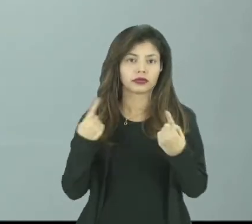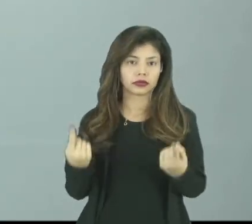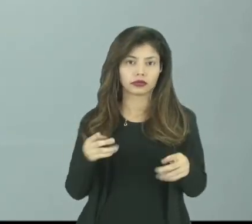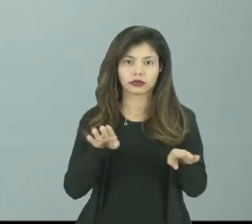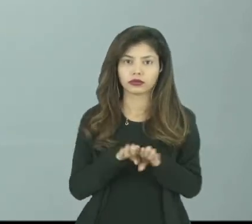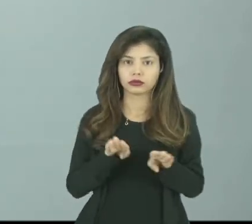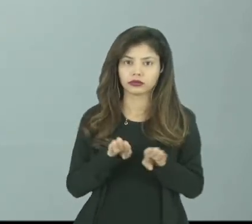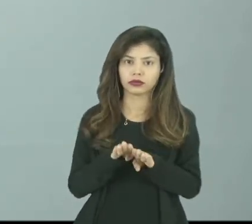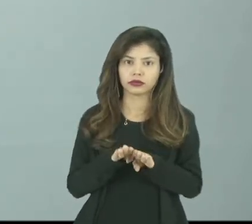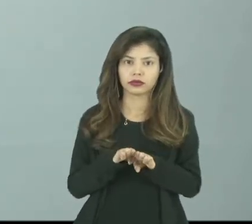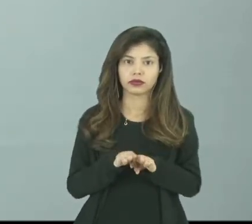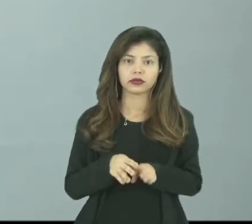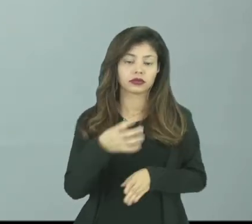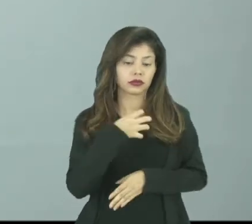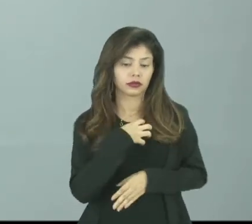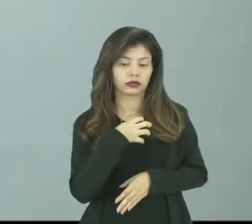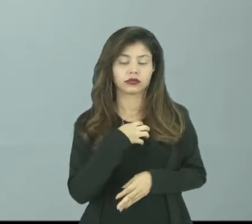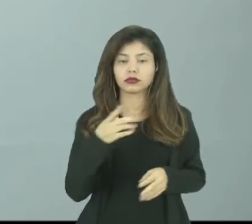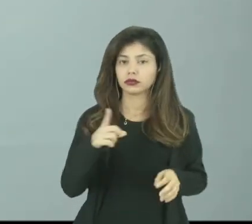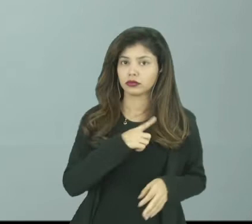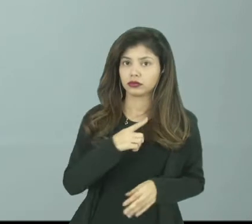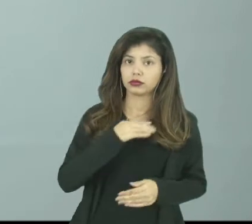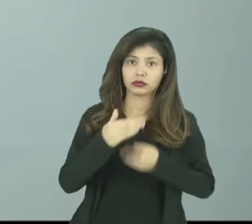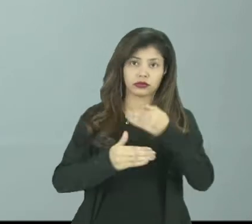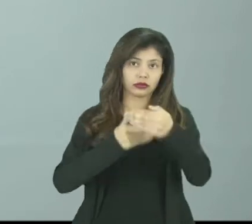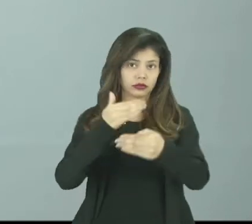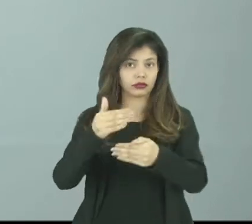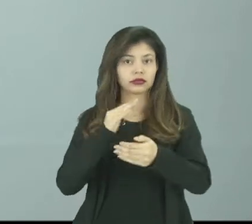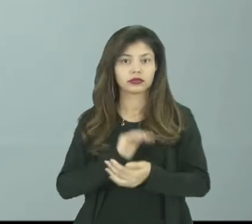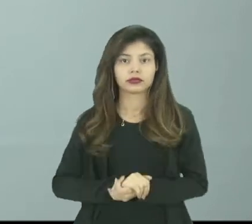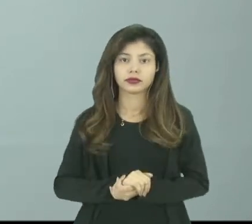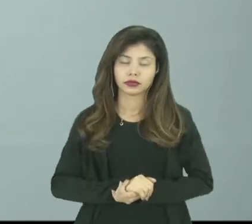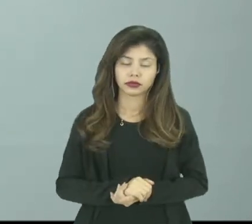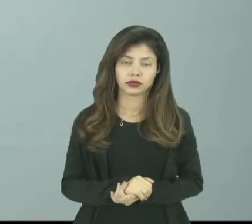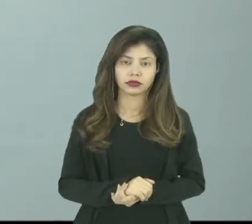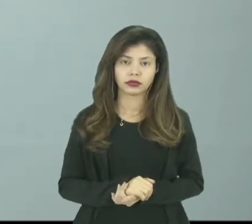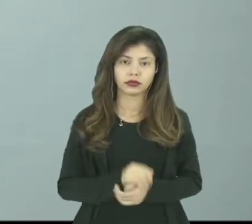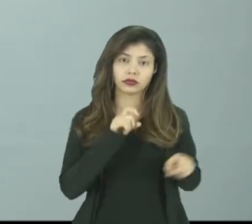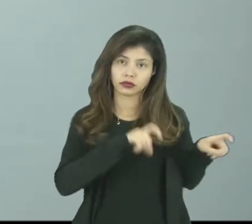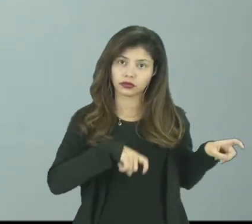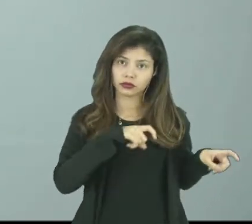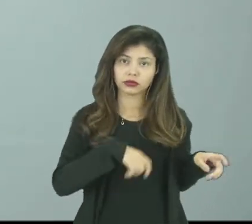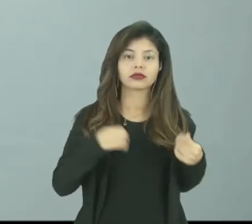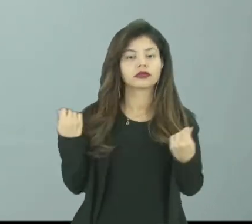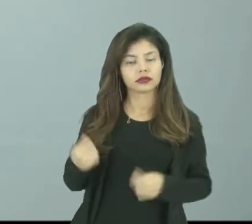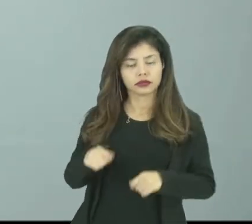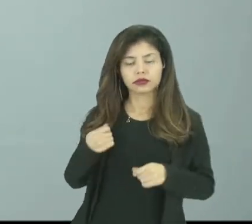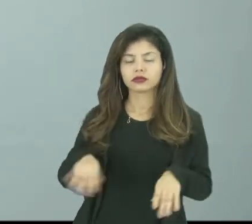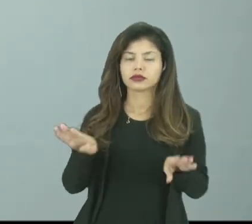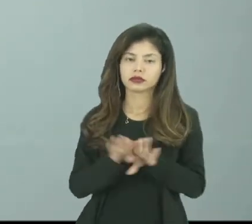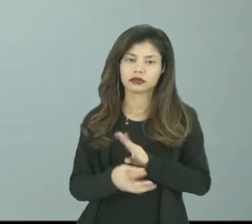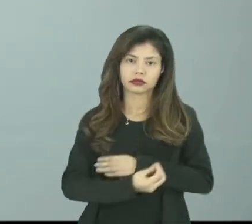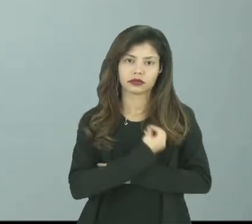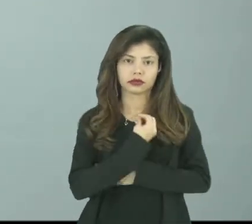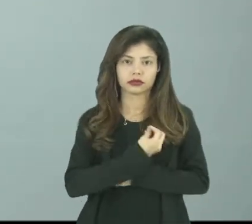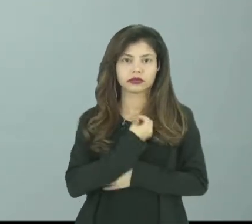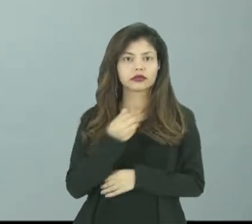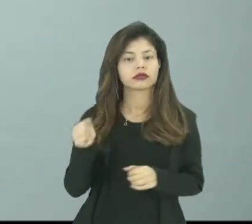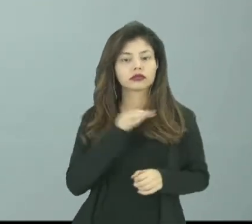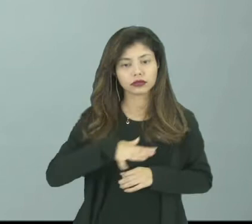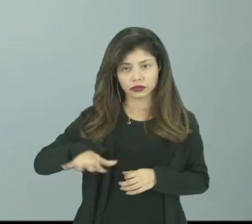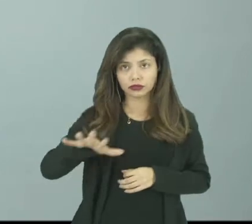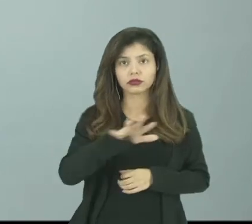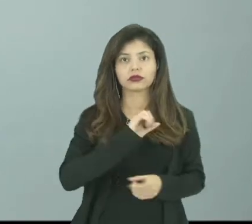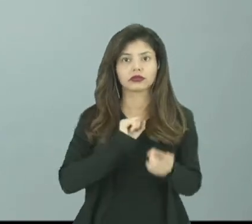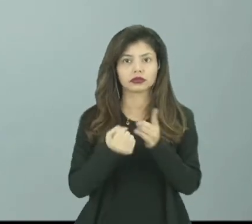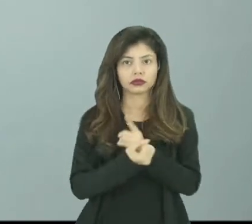em dado momento, quando houve a evolução da agricultura, foi necessário viver em comunidade.